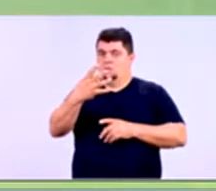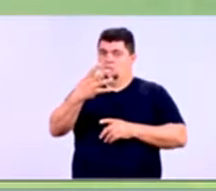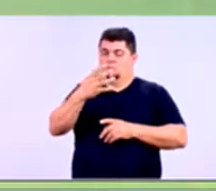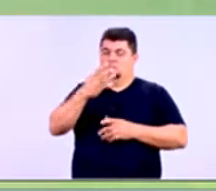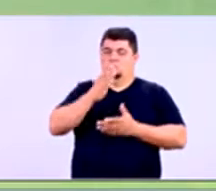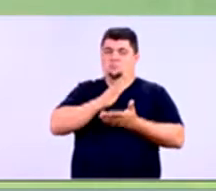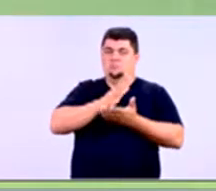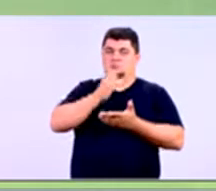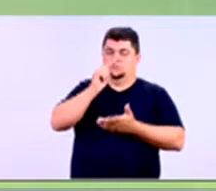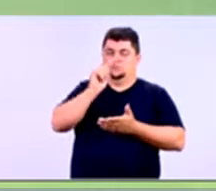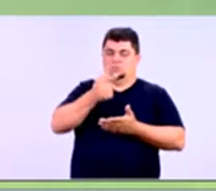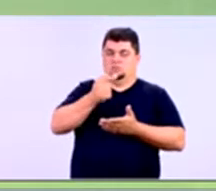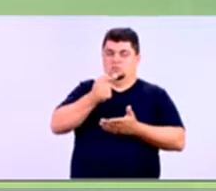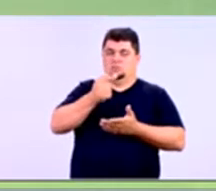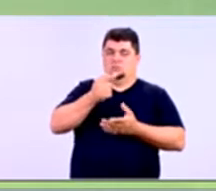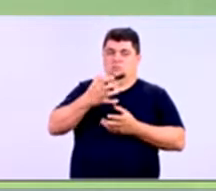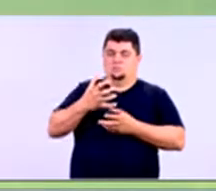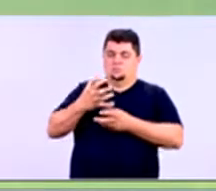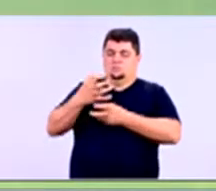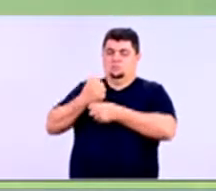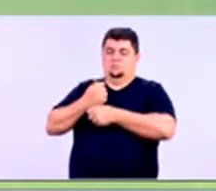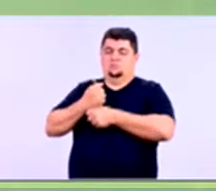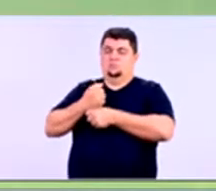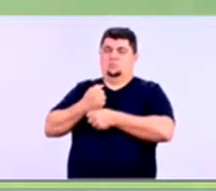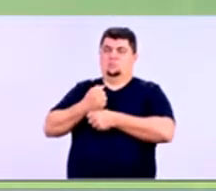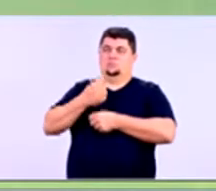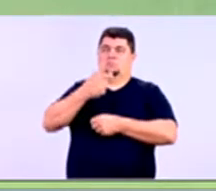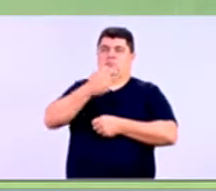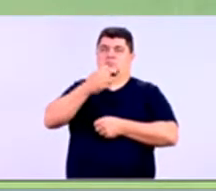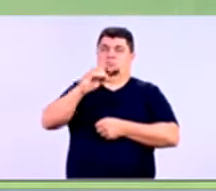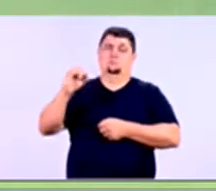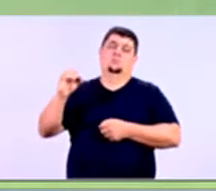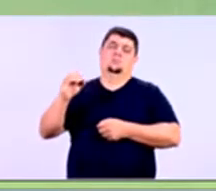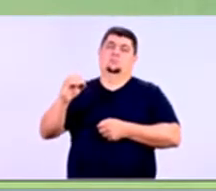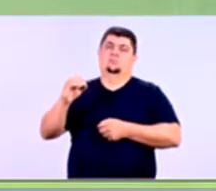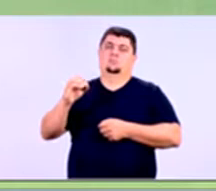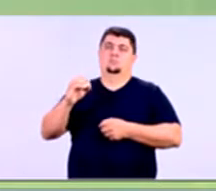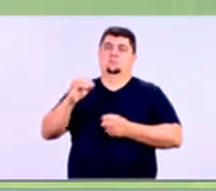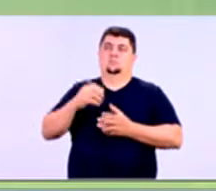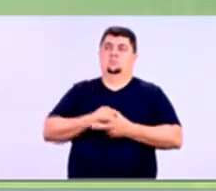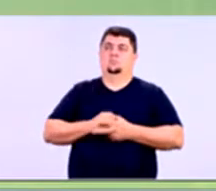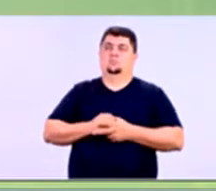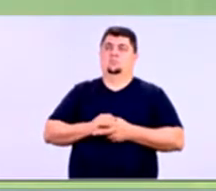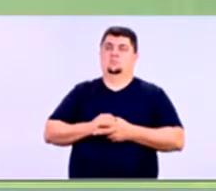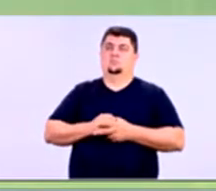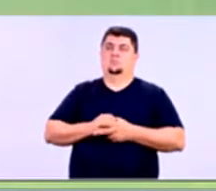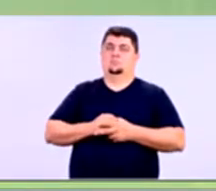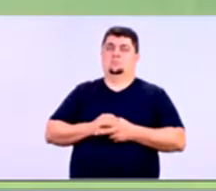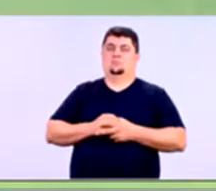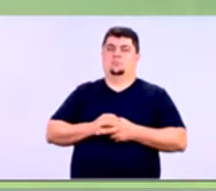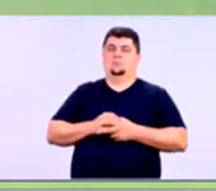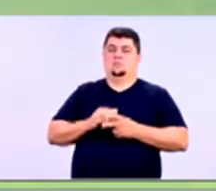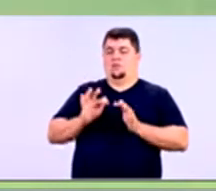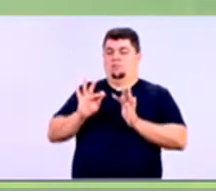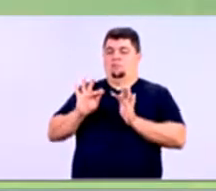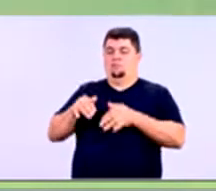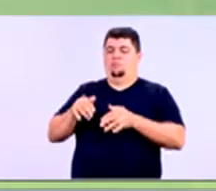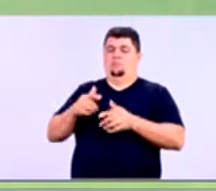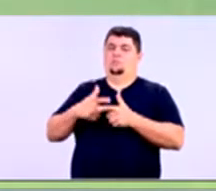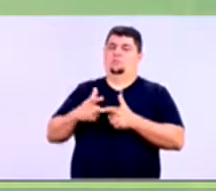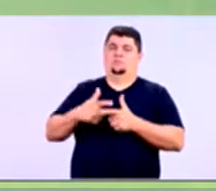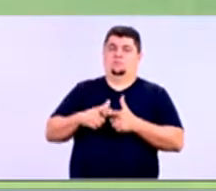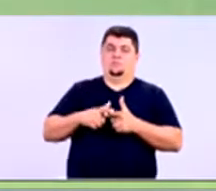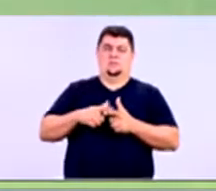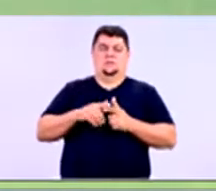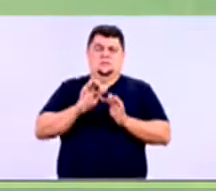capital de 7.000 vai render apenas R$700 de juros. E aí eu finalizo o problema. Então viu